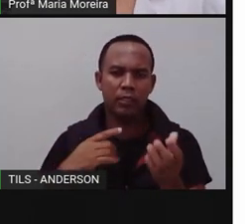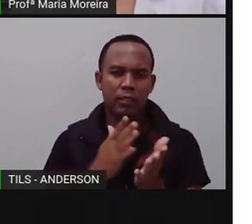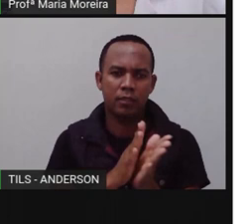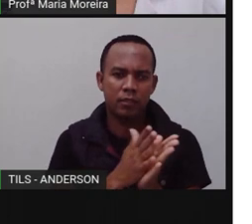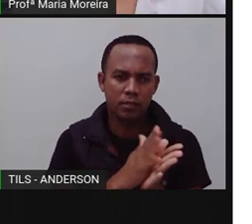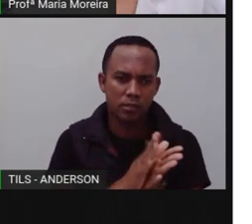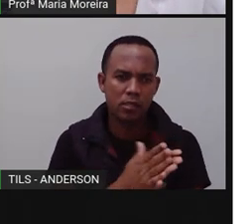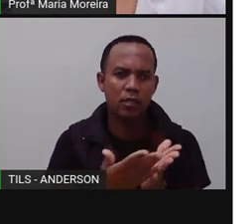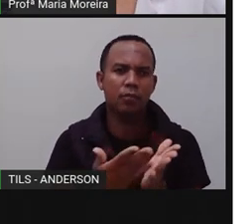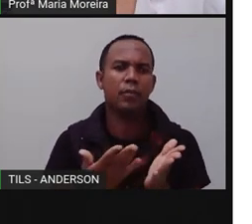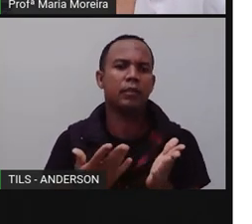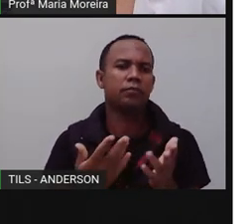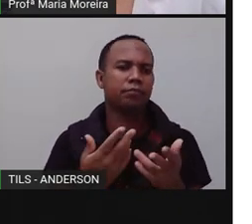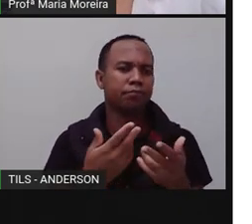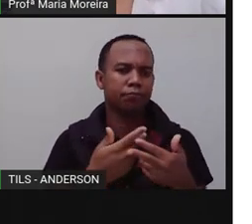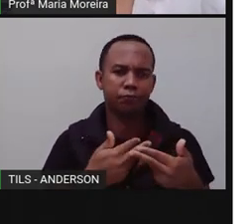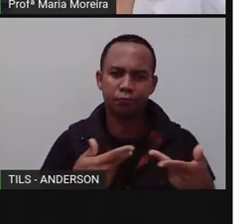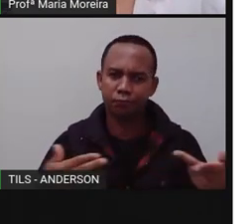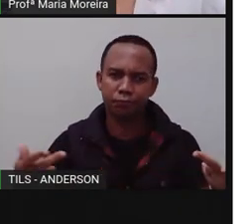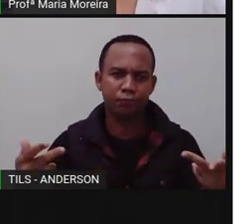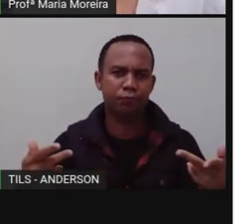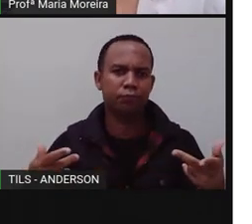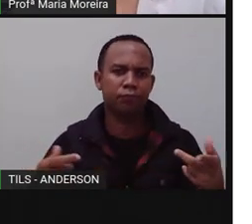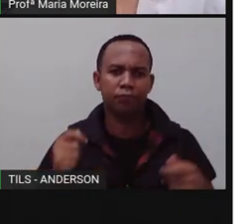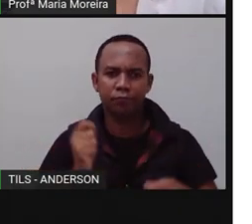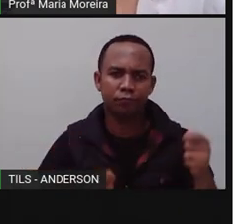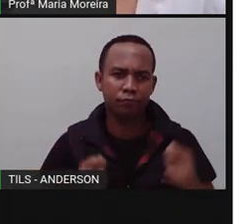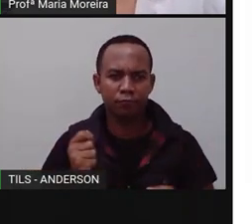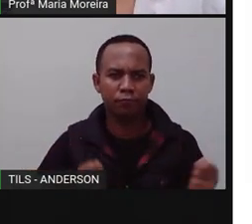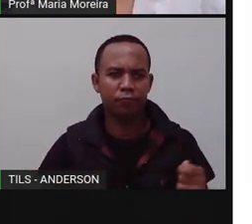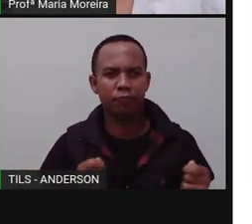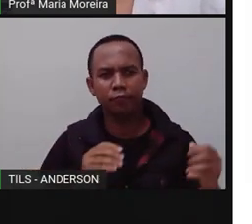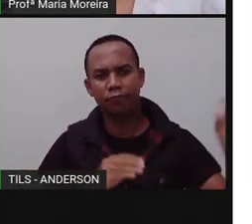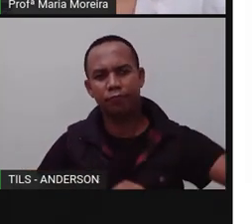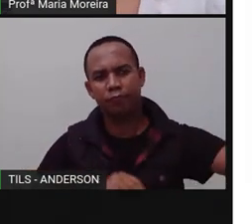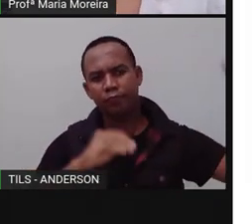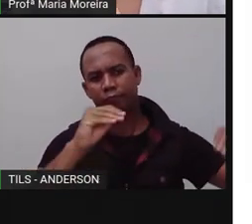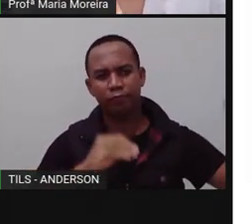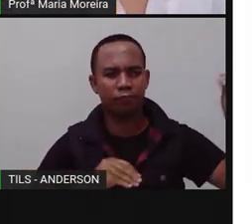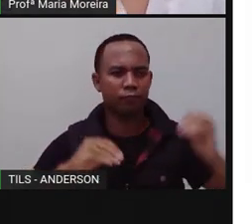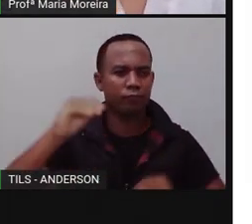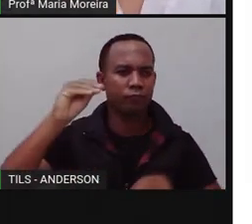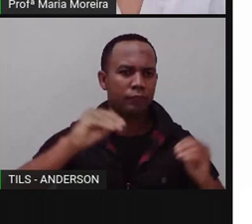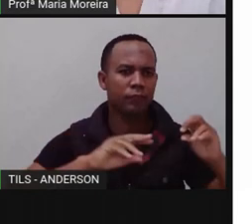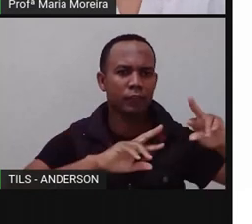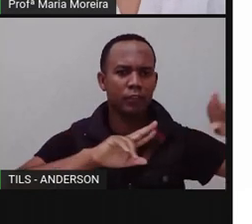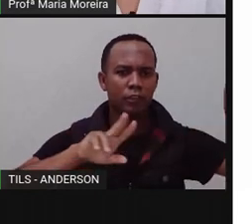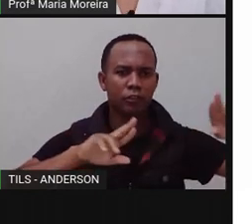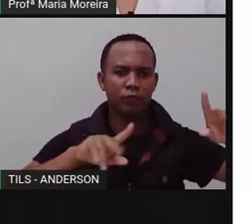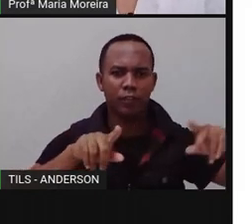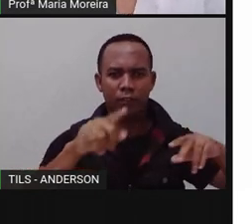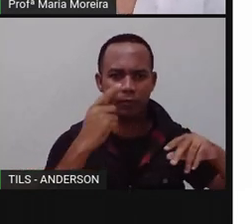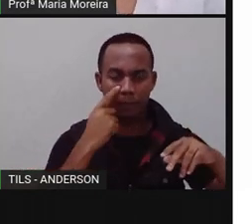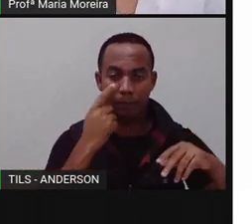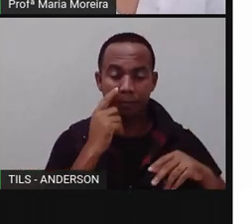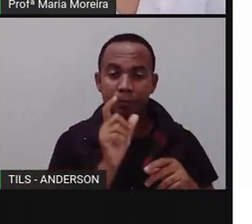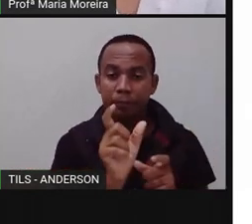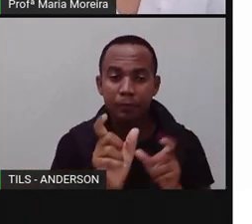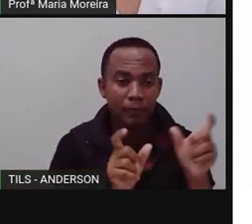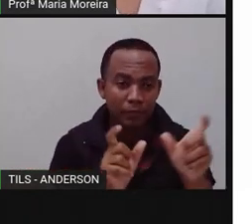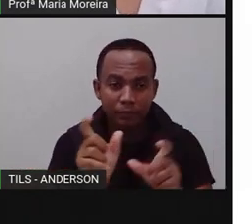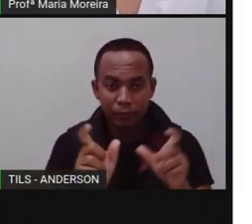samba, carimbó, maxixe, maculelê, maracatu. Você já ouviu alguma dessas palavras, Anderson?